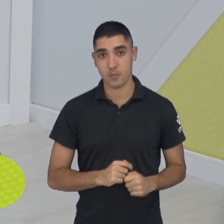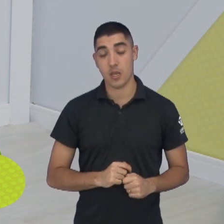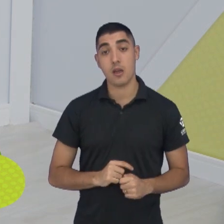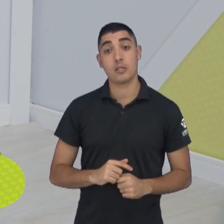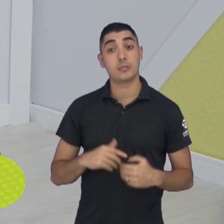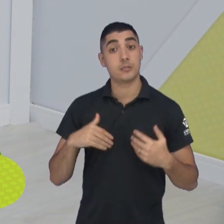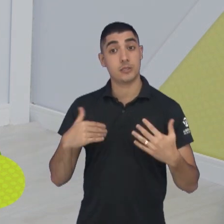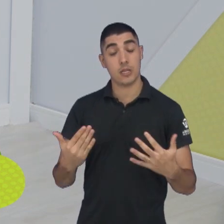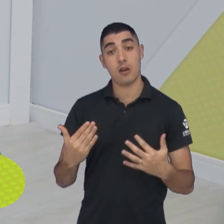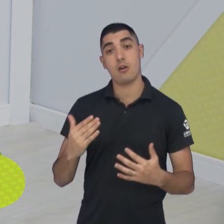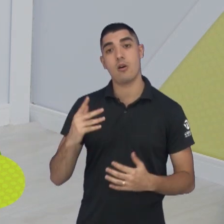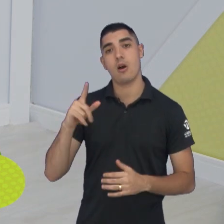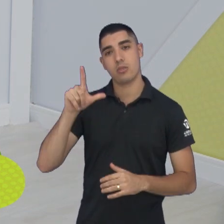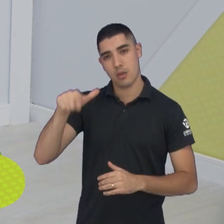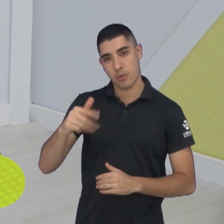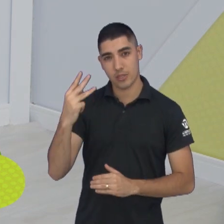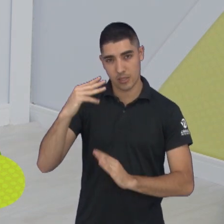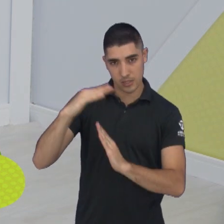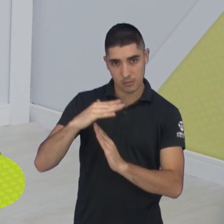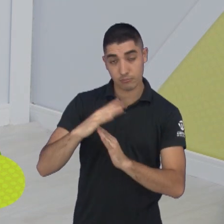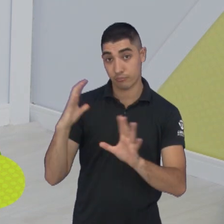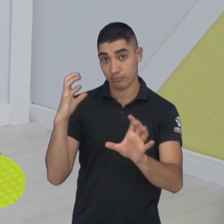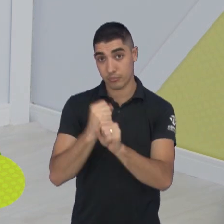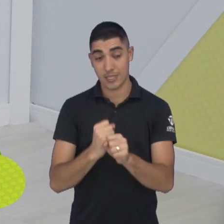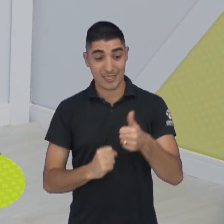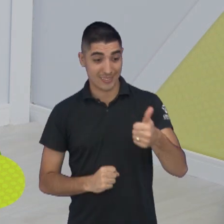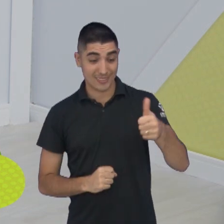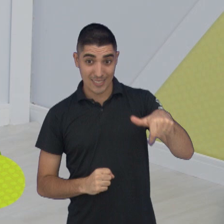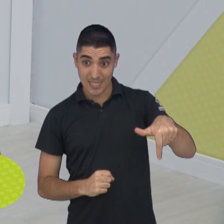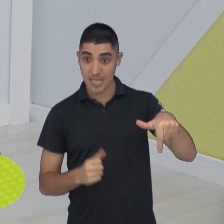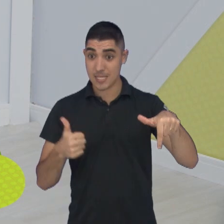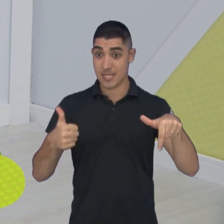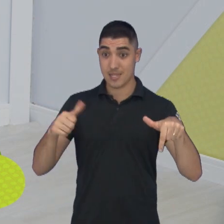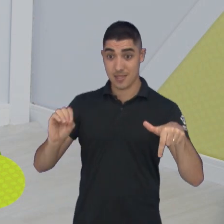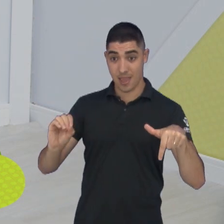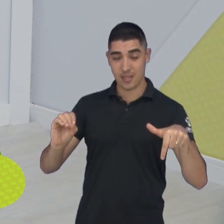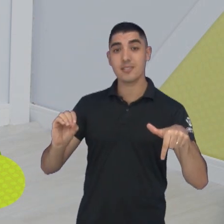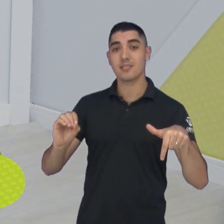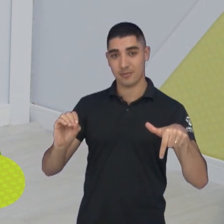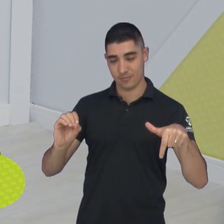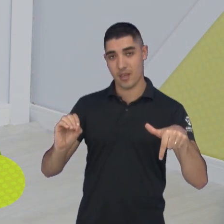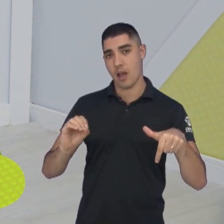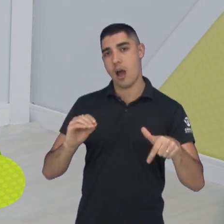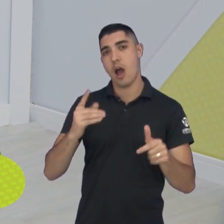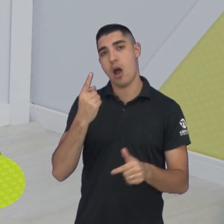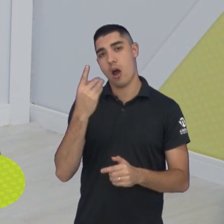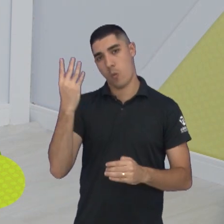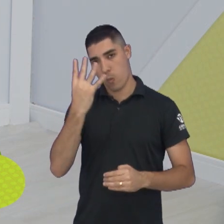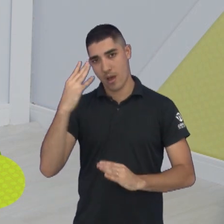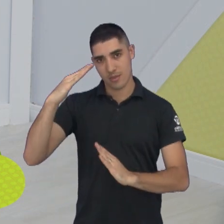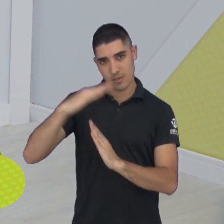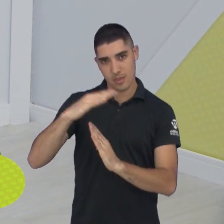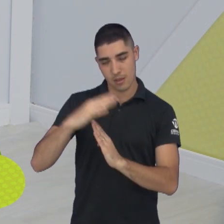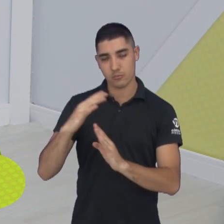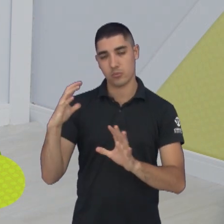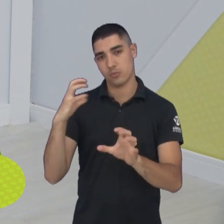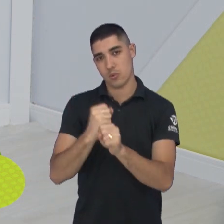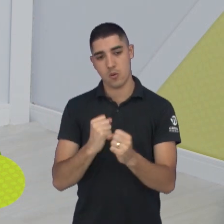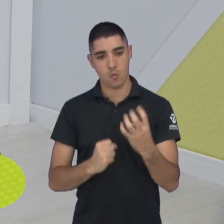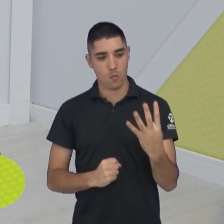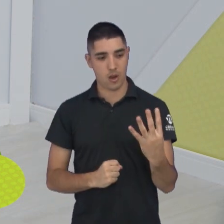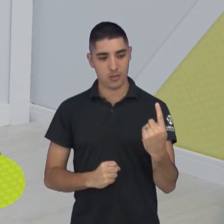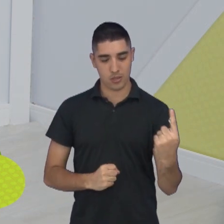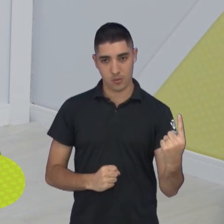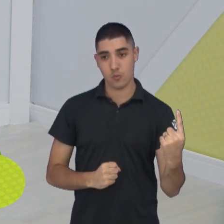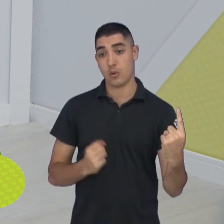a partida. Venceu esse período por 17-10. Levou o jogo para os últimos 10 minutos, 41-33 para o São